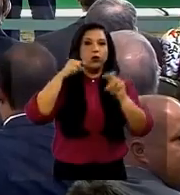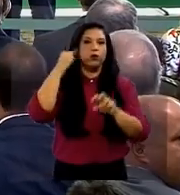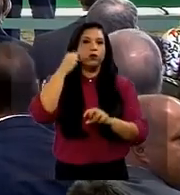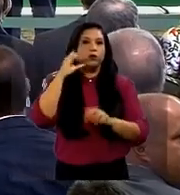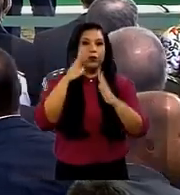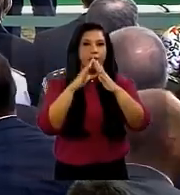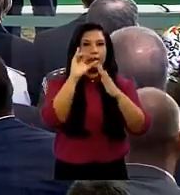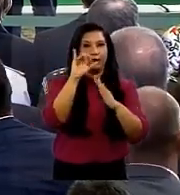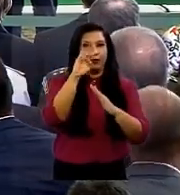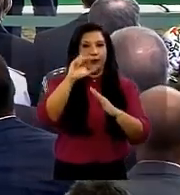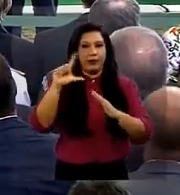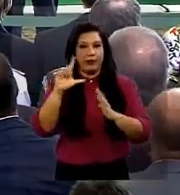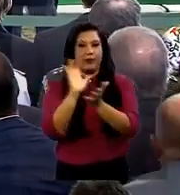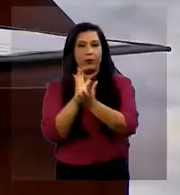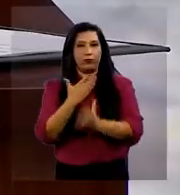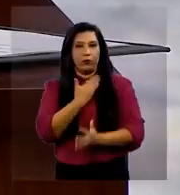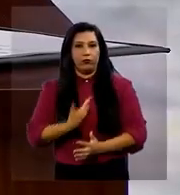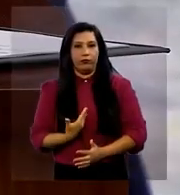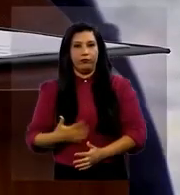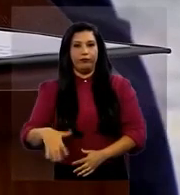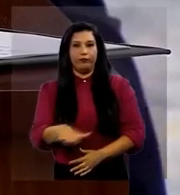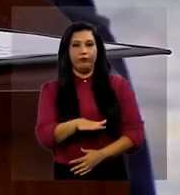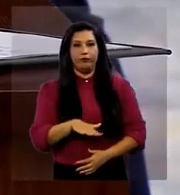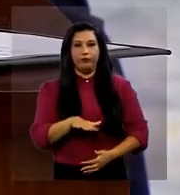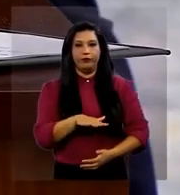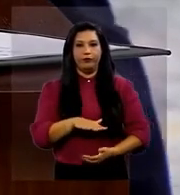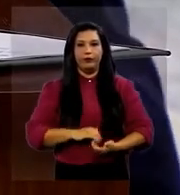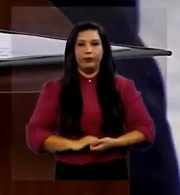e demais autoridades.